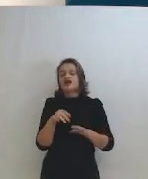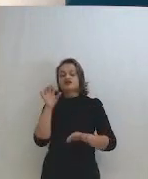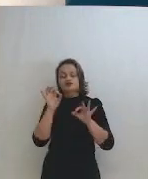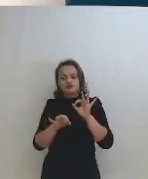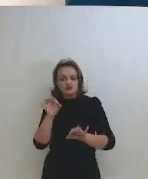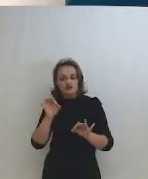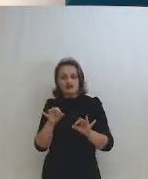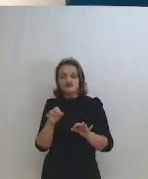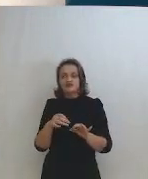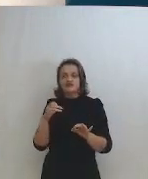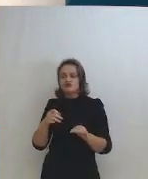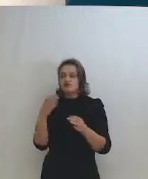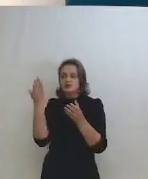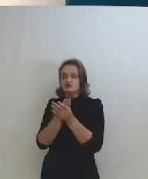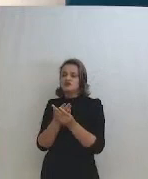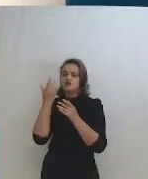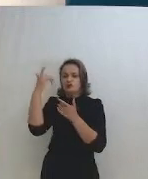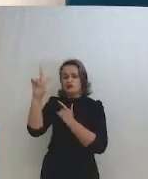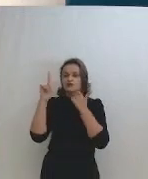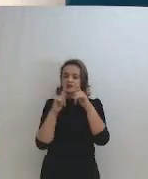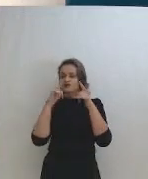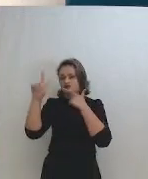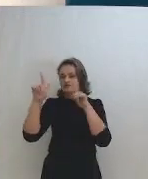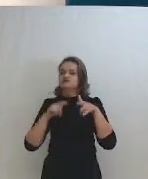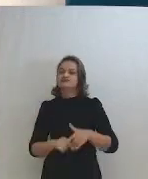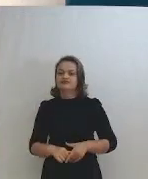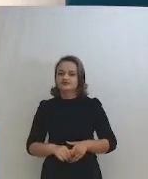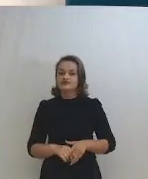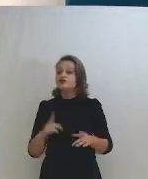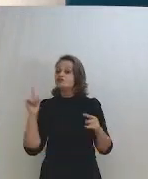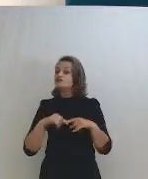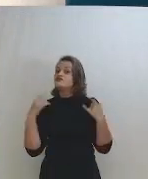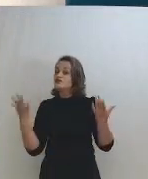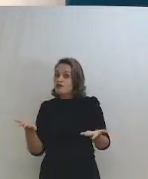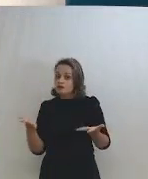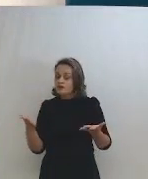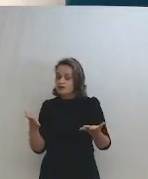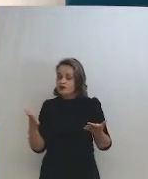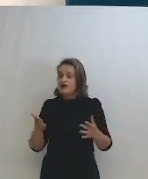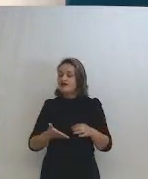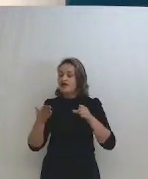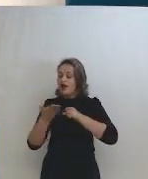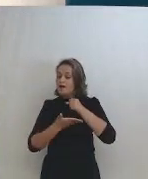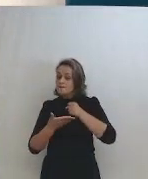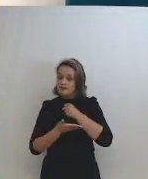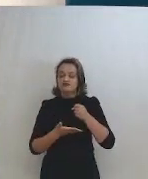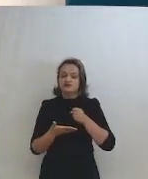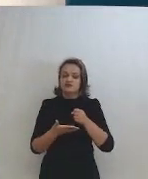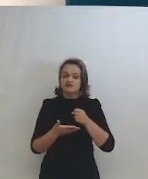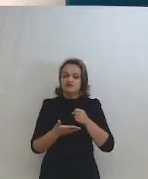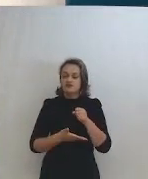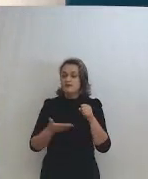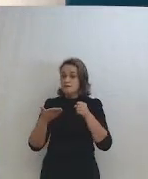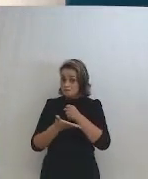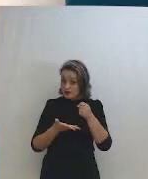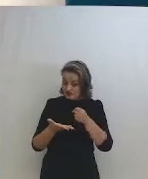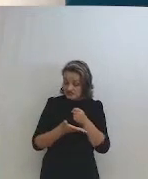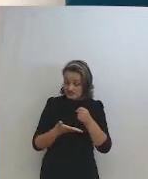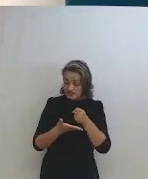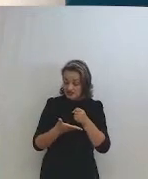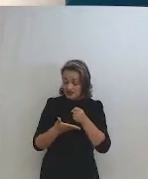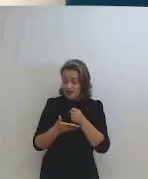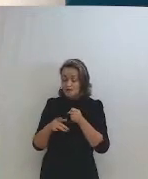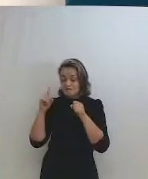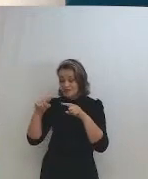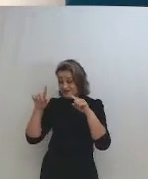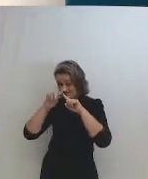processo, né? Motivo pela qual não deve ser considerada fundamentada, pois não satisfaz os anseios do artigo